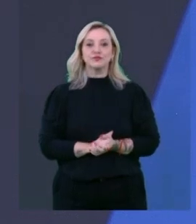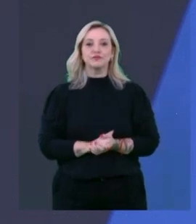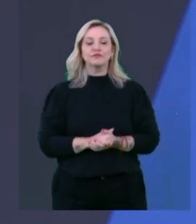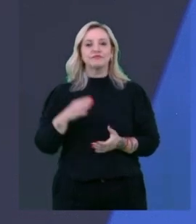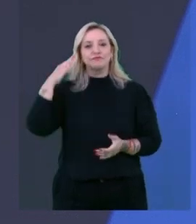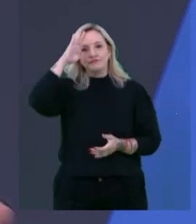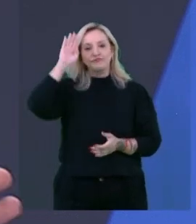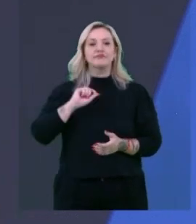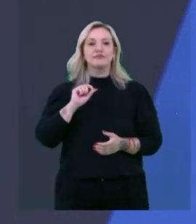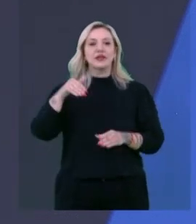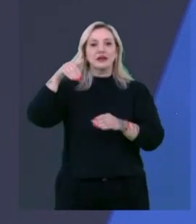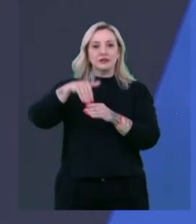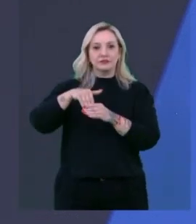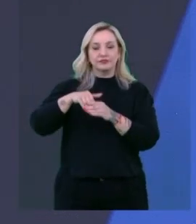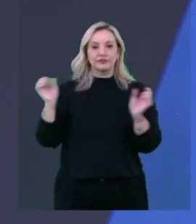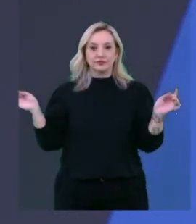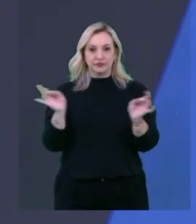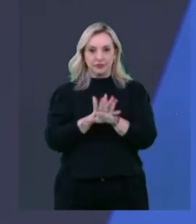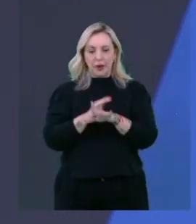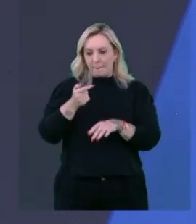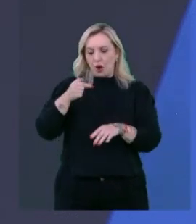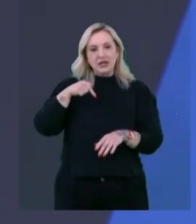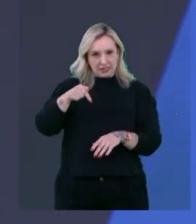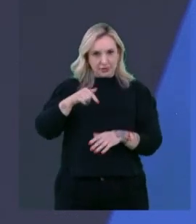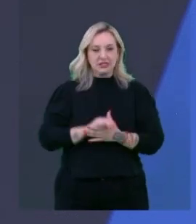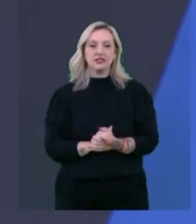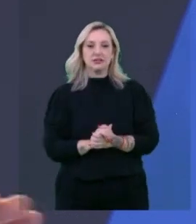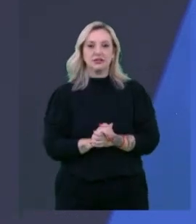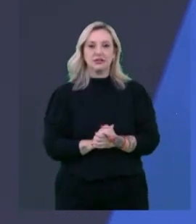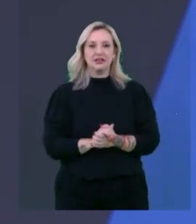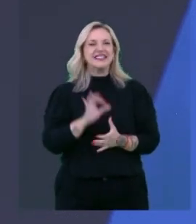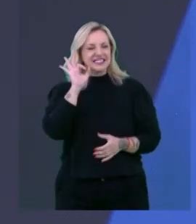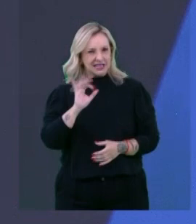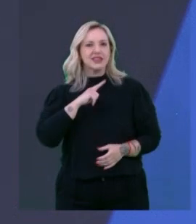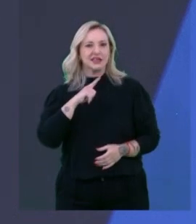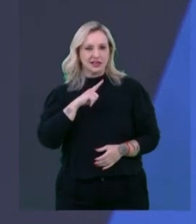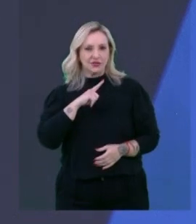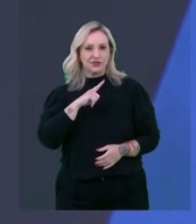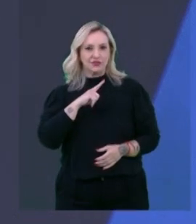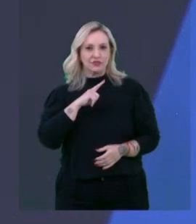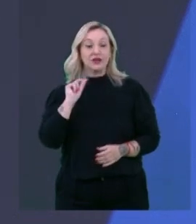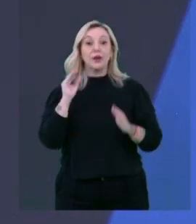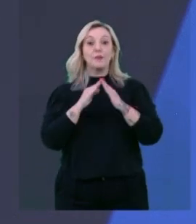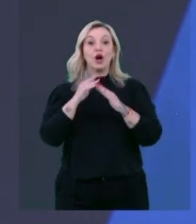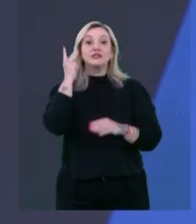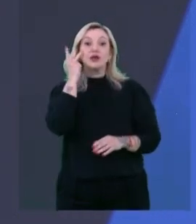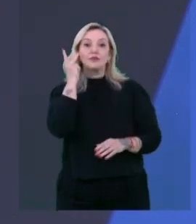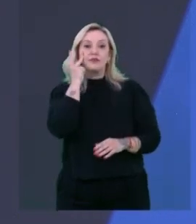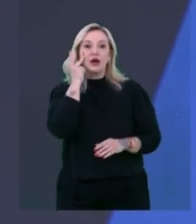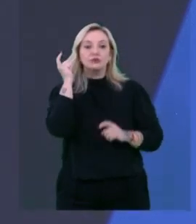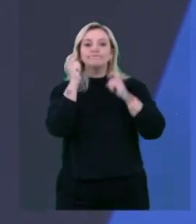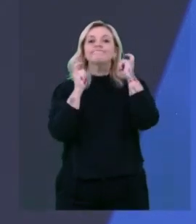taten a eleição vai terminar em poucas semanas e eu tenho certeza que quem mora em São Paulo tá